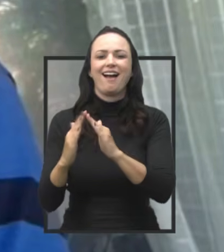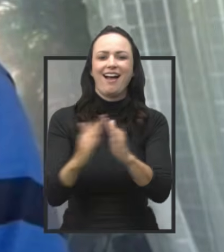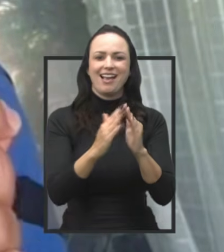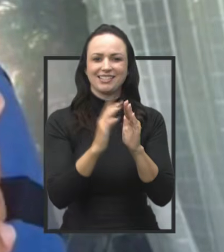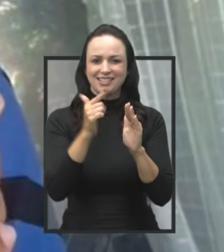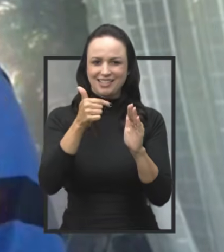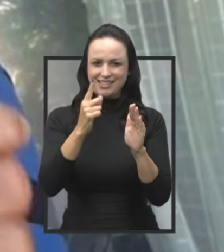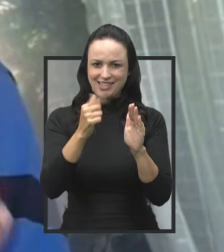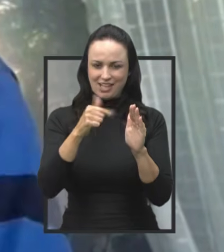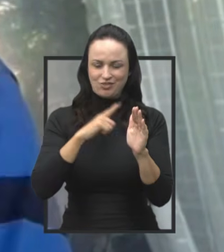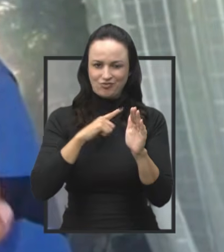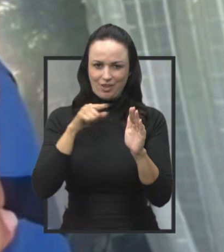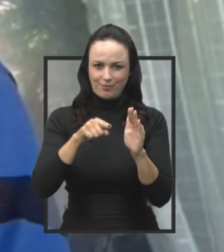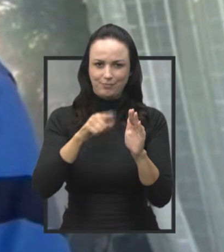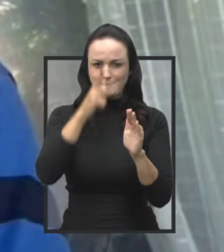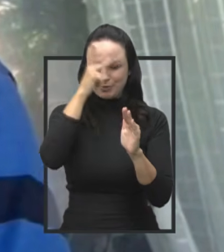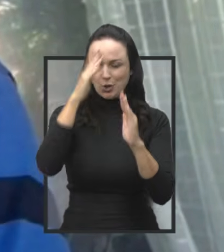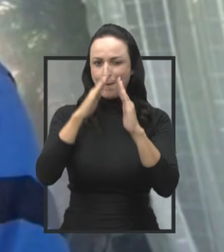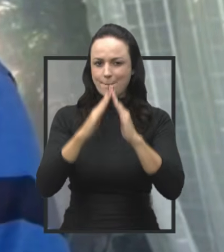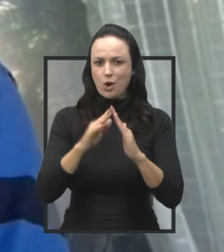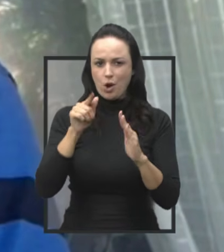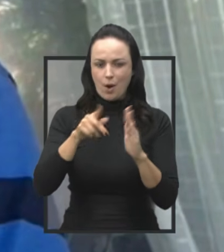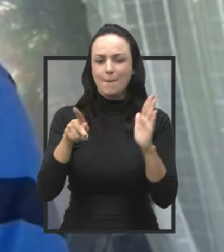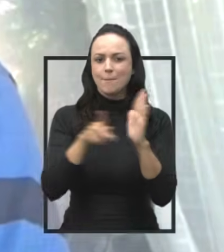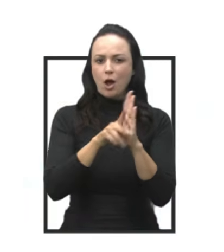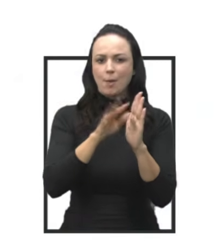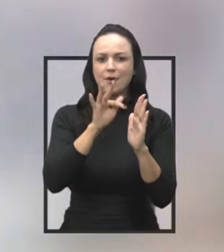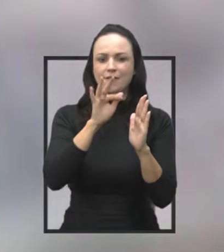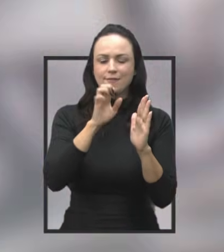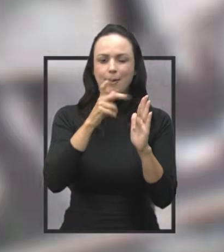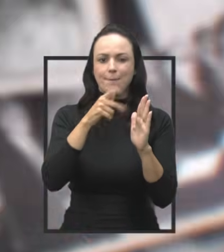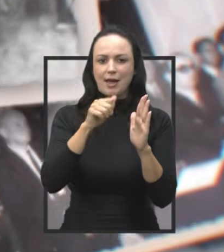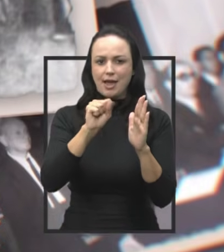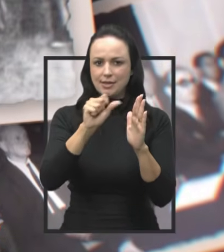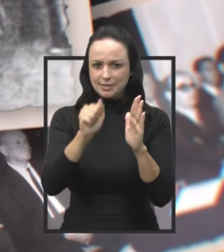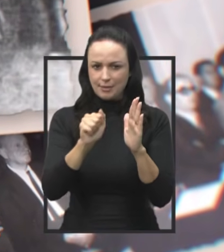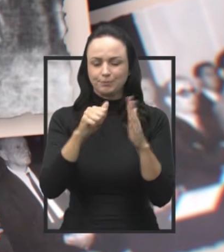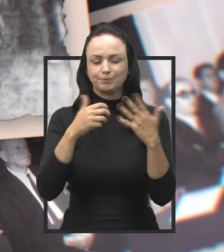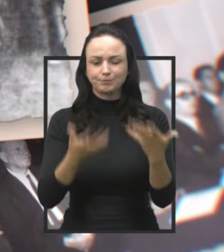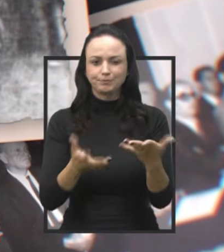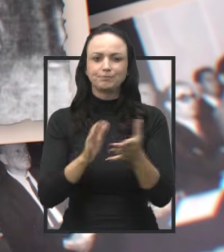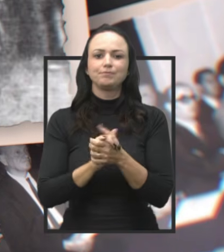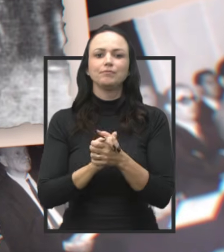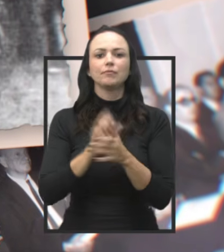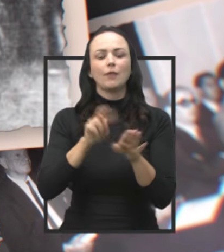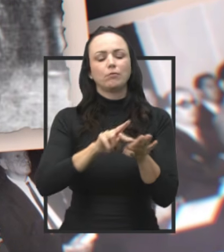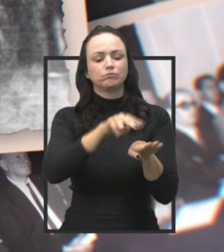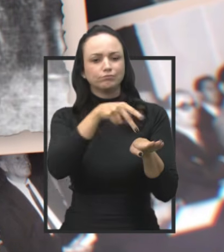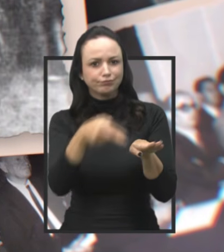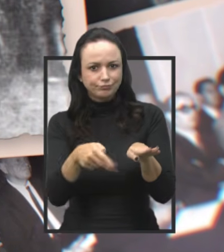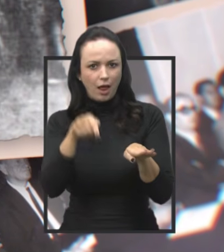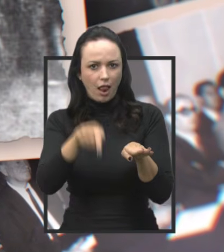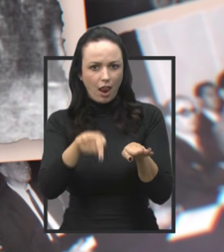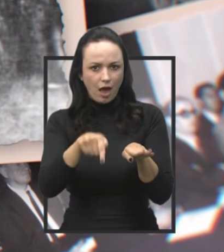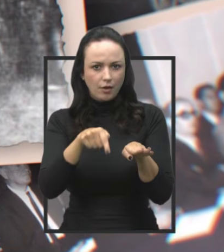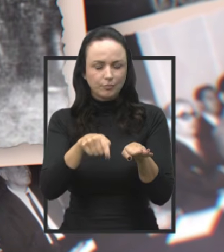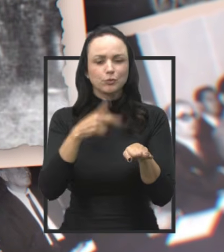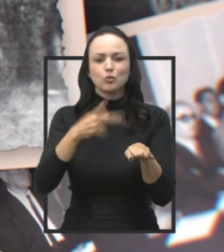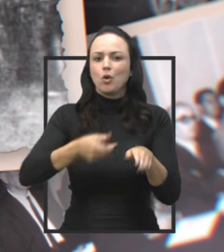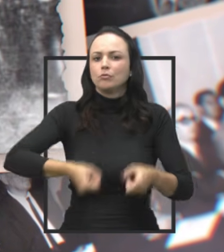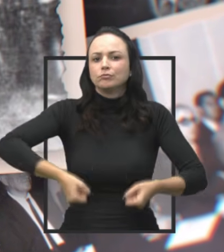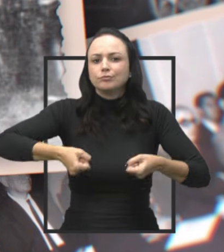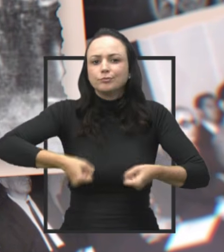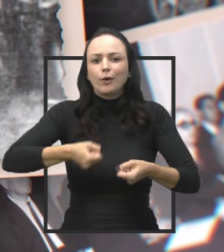17 residências, onde moravam pessoas da FEPASA, não é? E ali desciam e com as